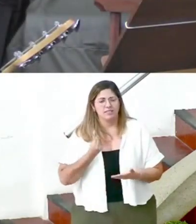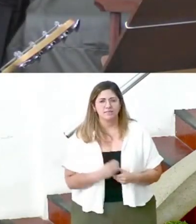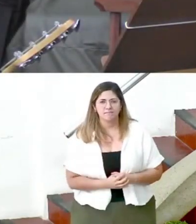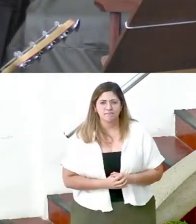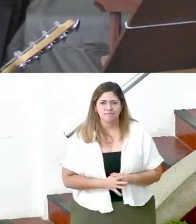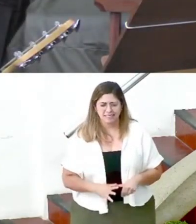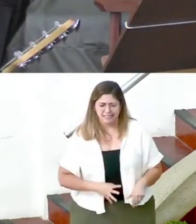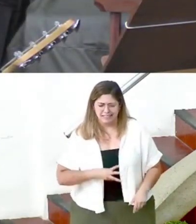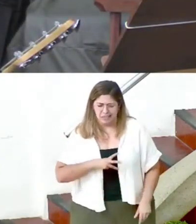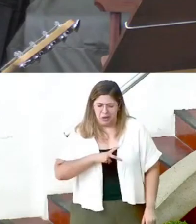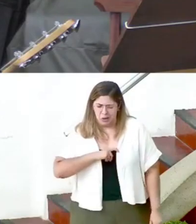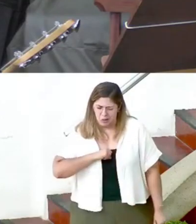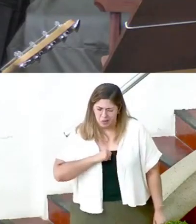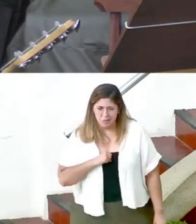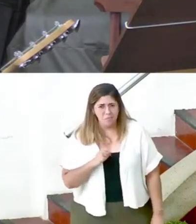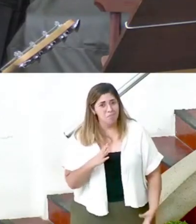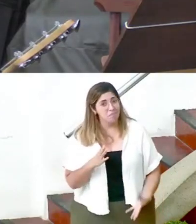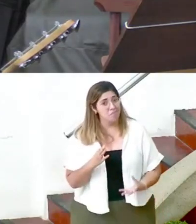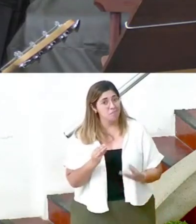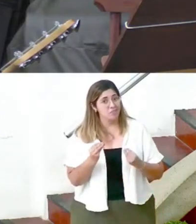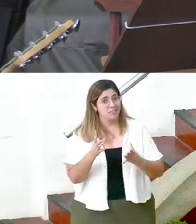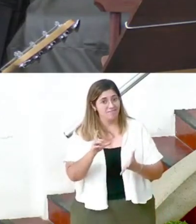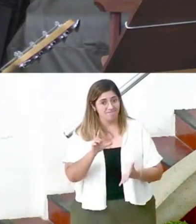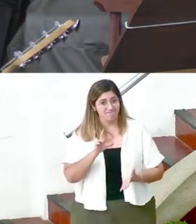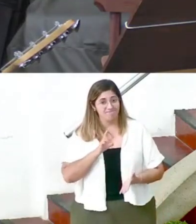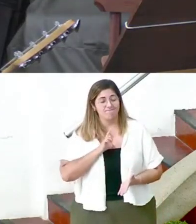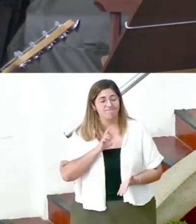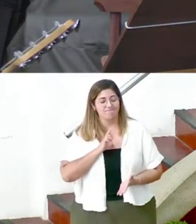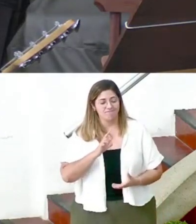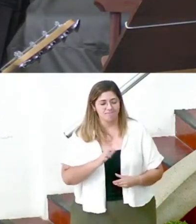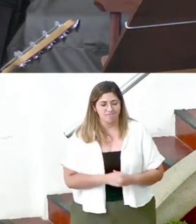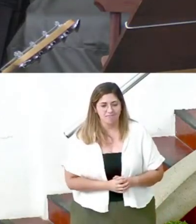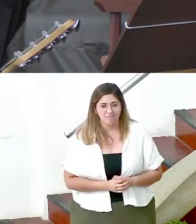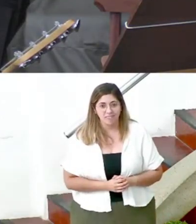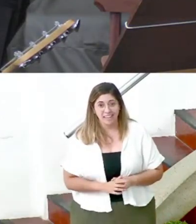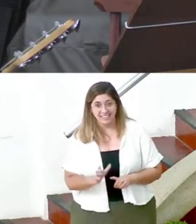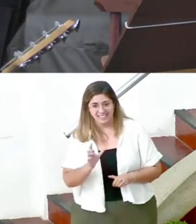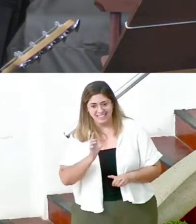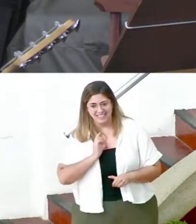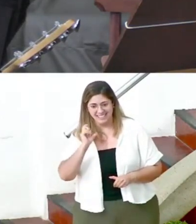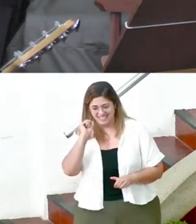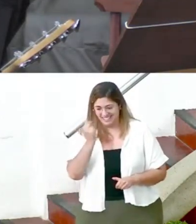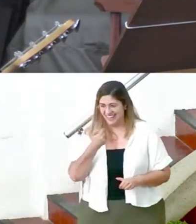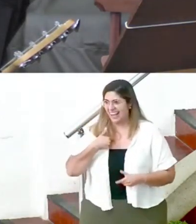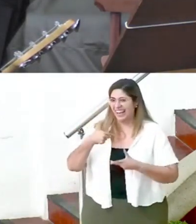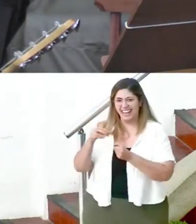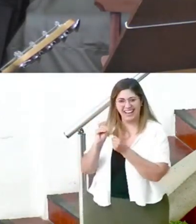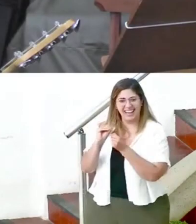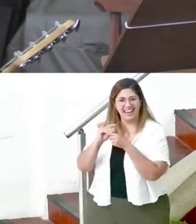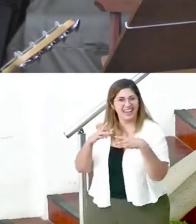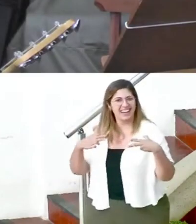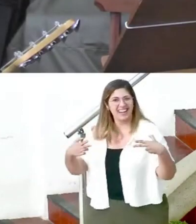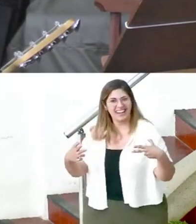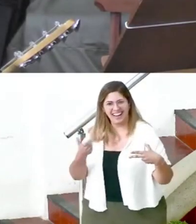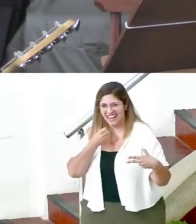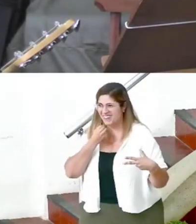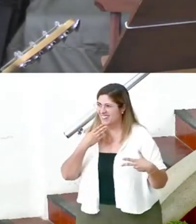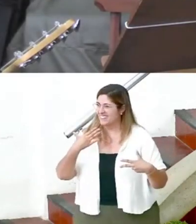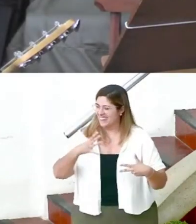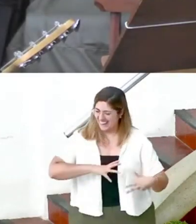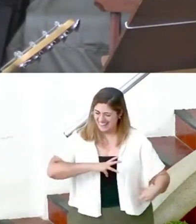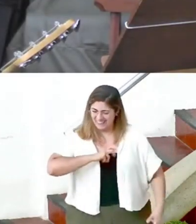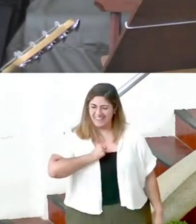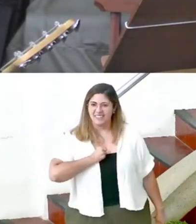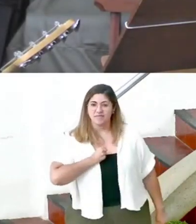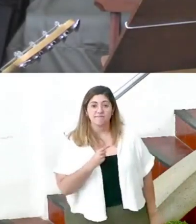orgulho danado de ser o que a gente é, de ter o que a gente tem, de fazer o que a gente faz. Então é um contrassenso